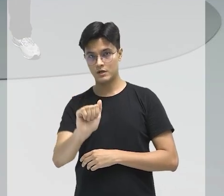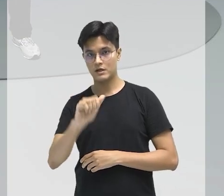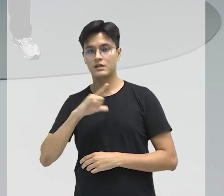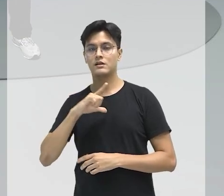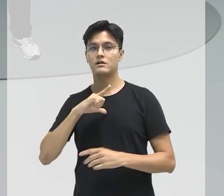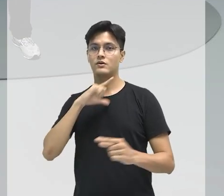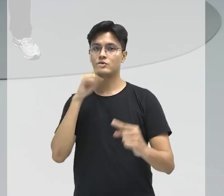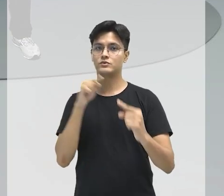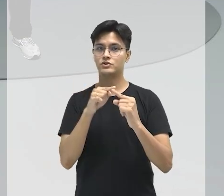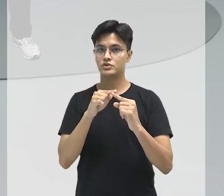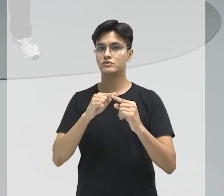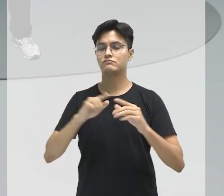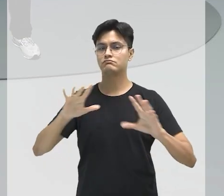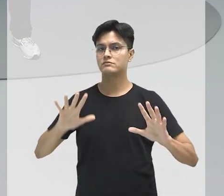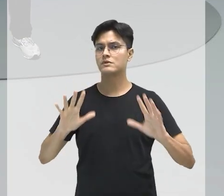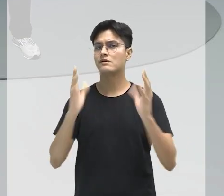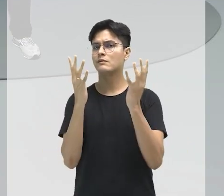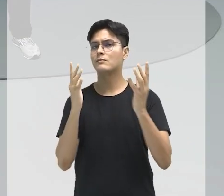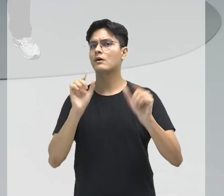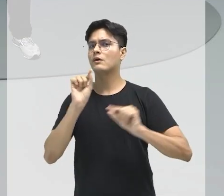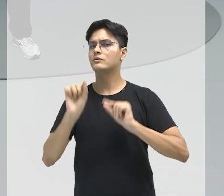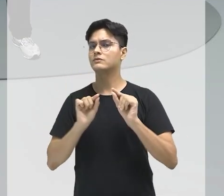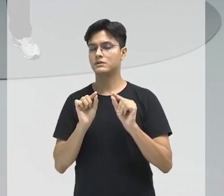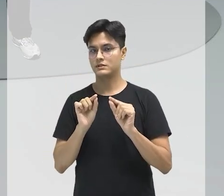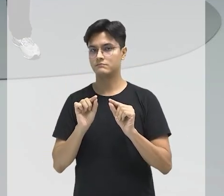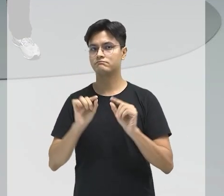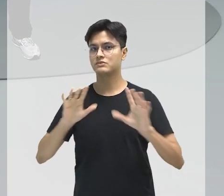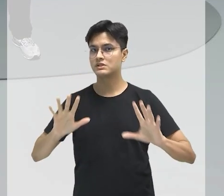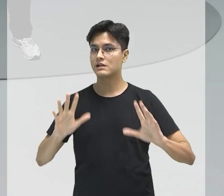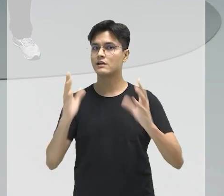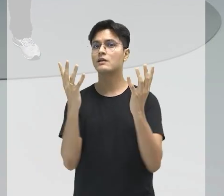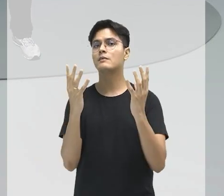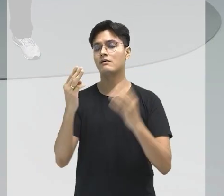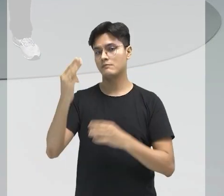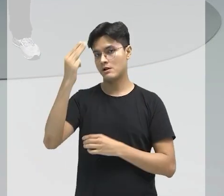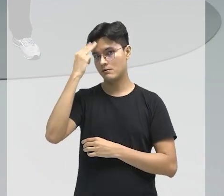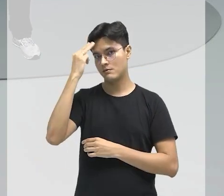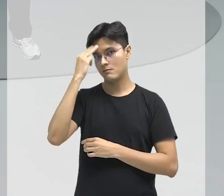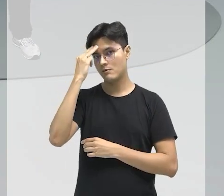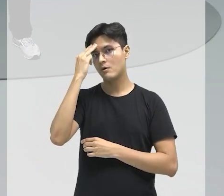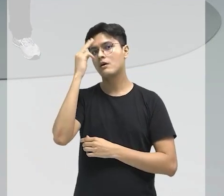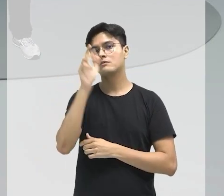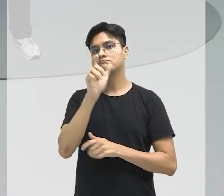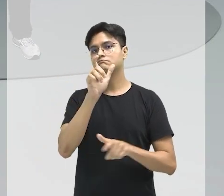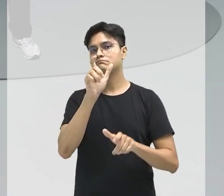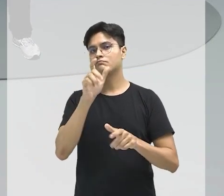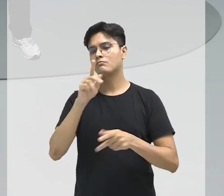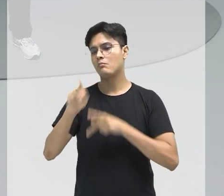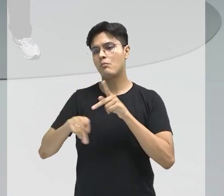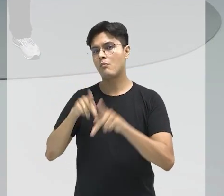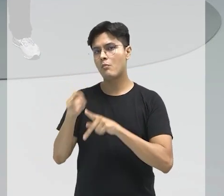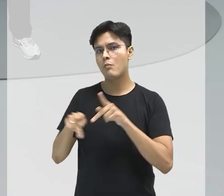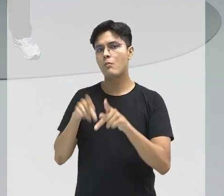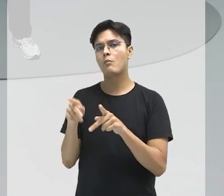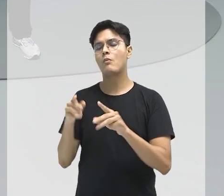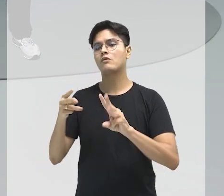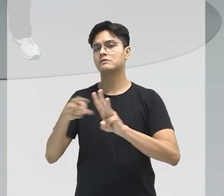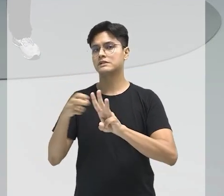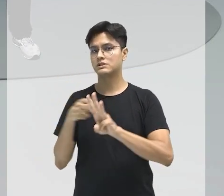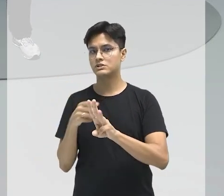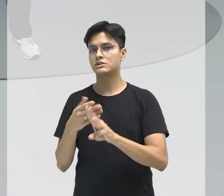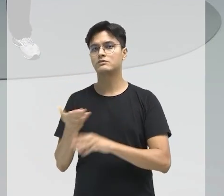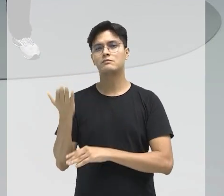né, fazer uma celebração em memória dos mortos dos povos indígenas. Tá?